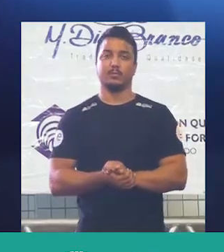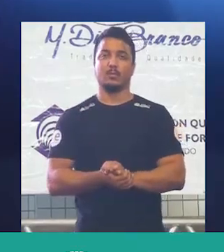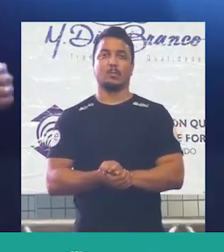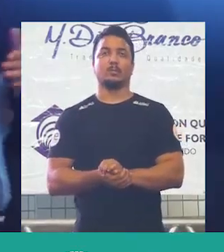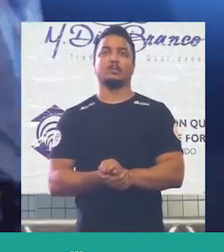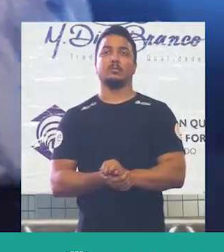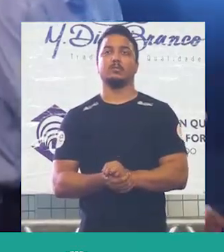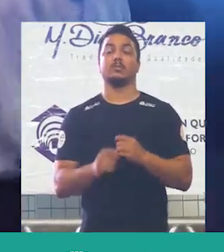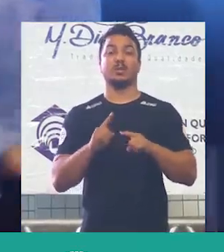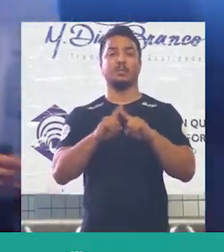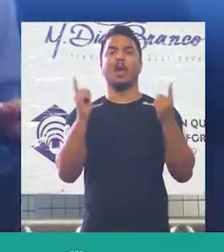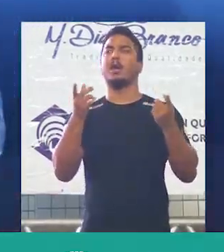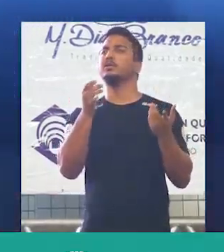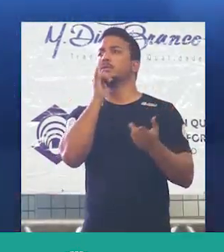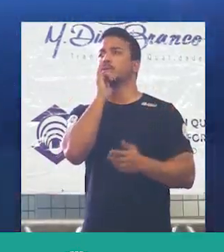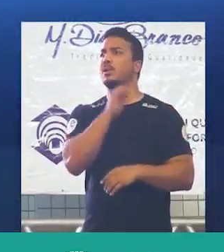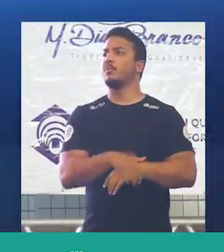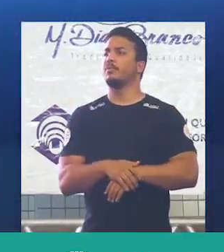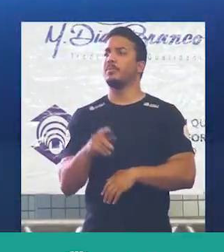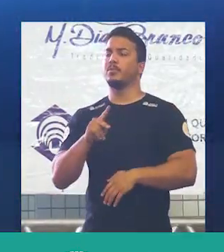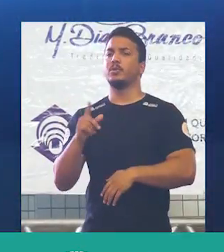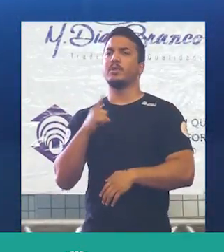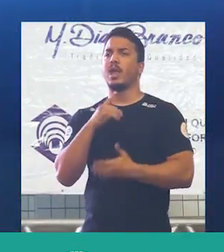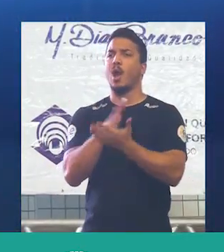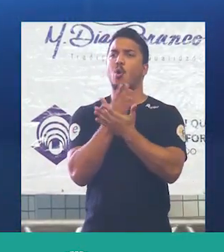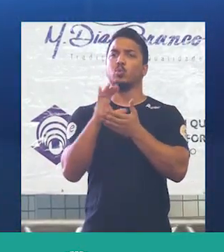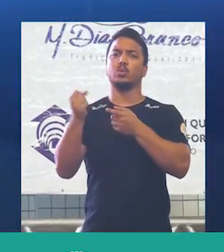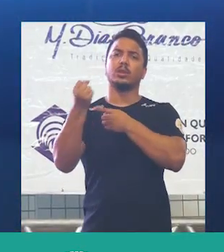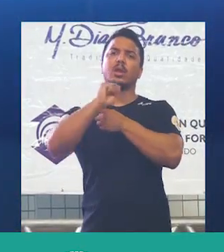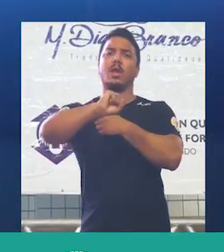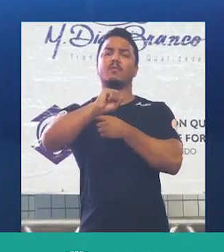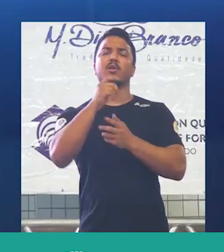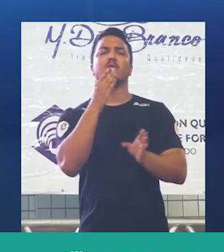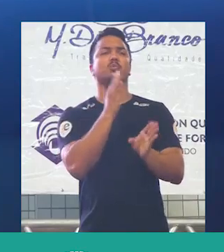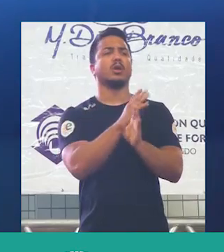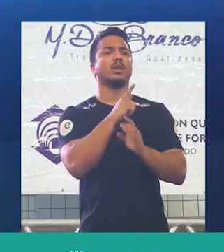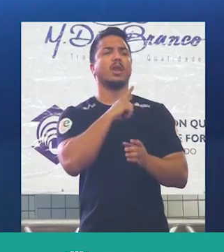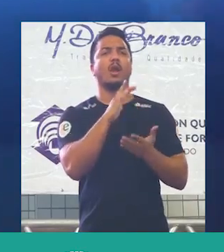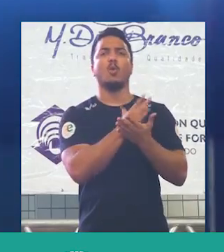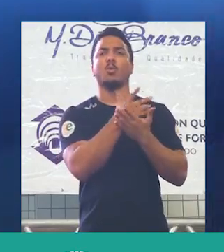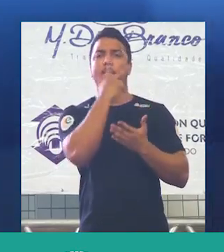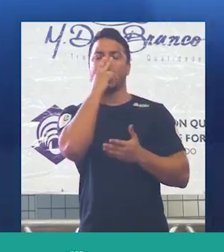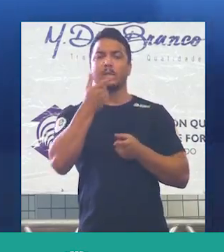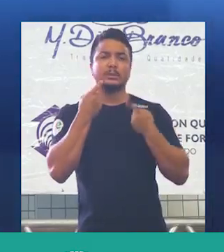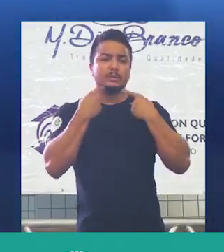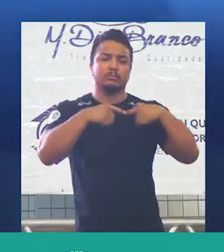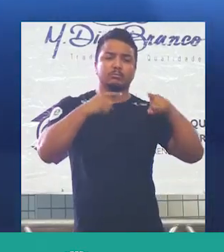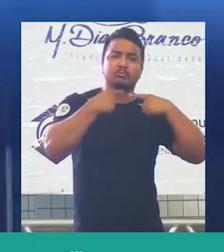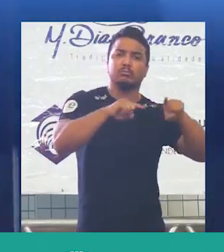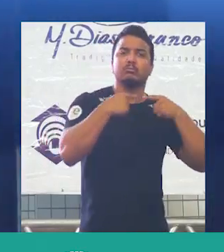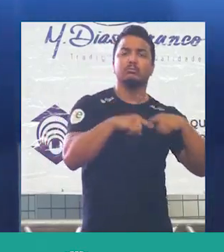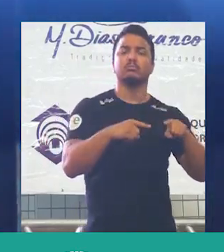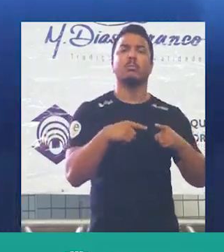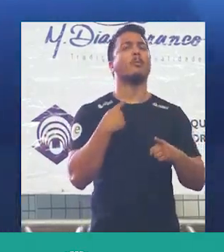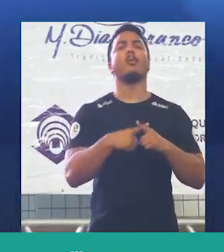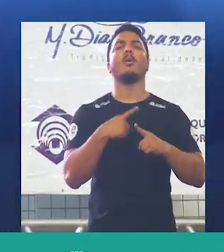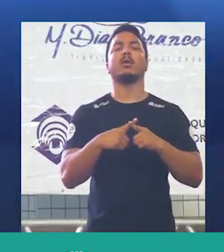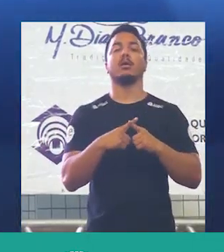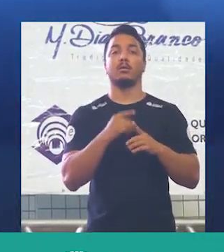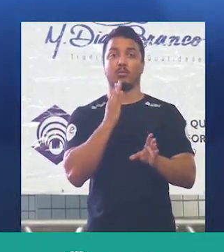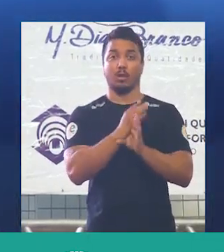Agora, Erciliano, se alguns defendem, por que alguns criticam? Alguns criticam